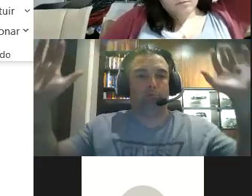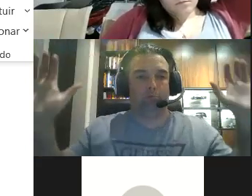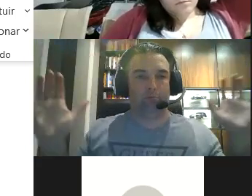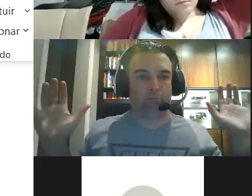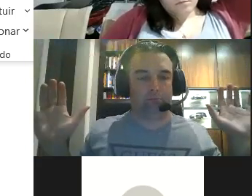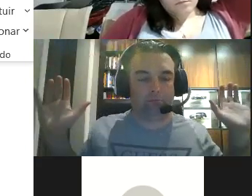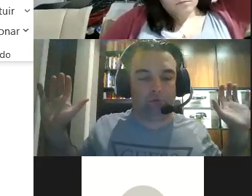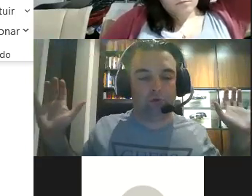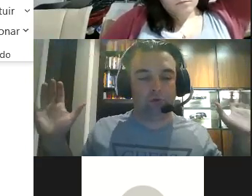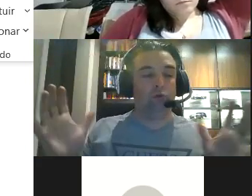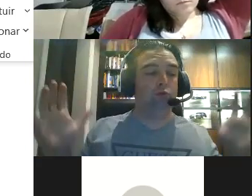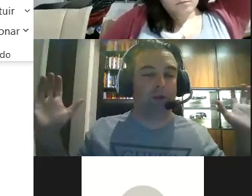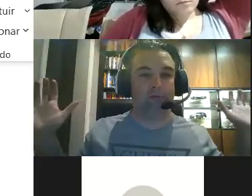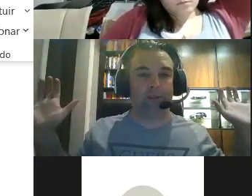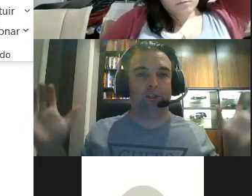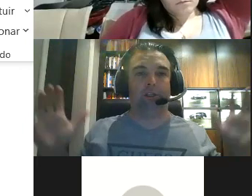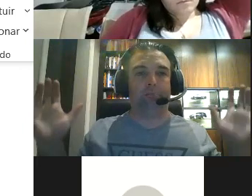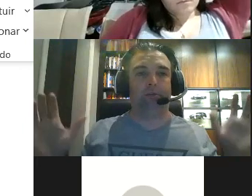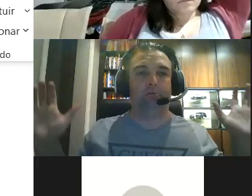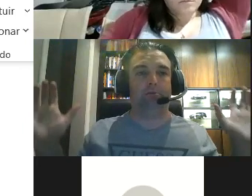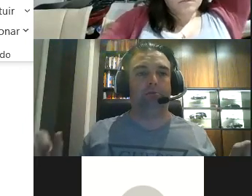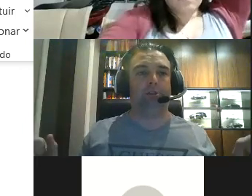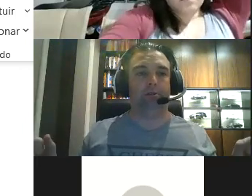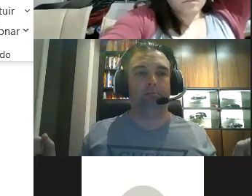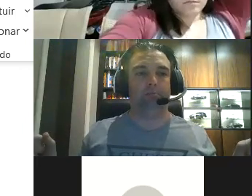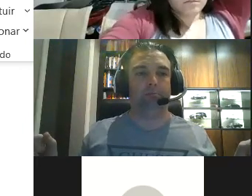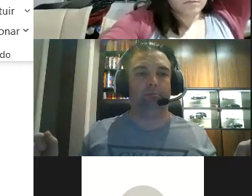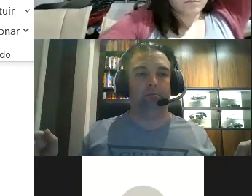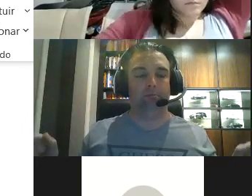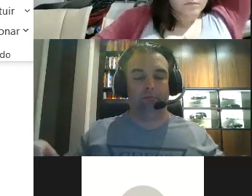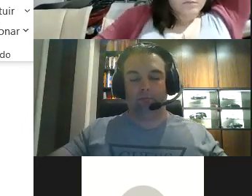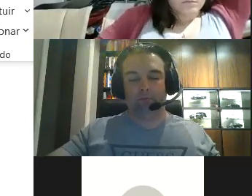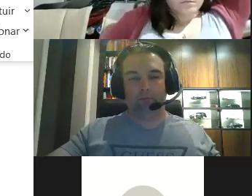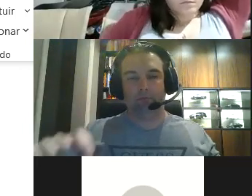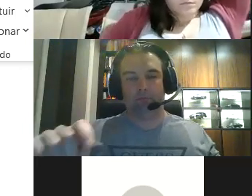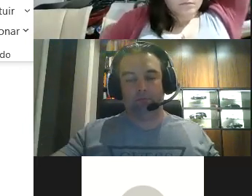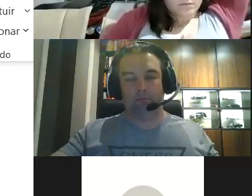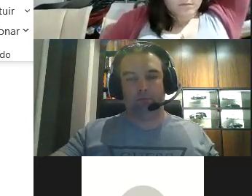tudo. Tudo que diz respeito à hidrologia.